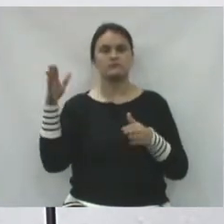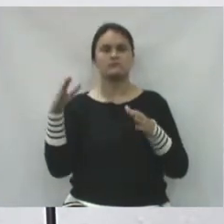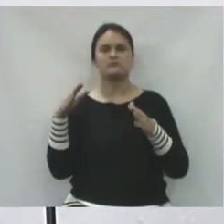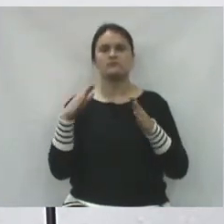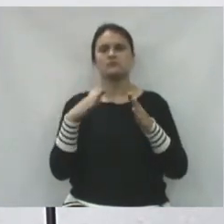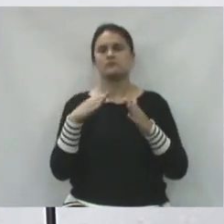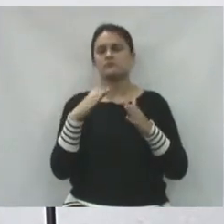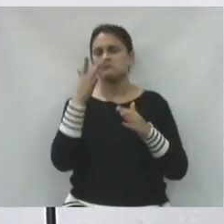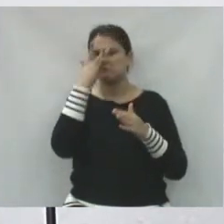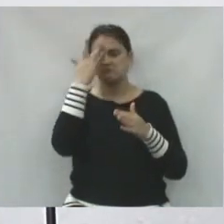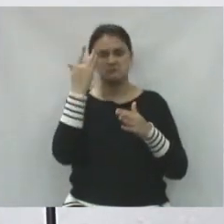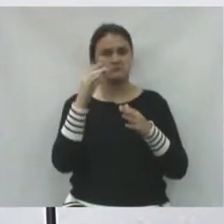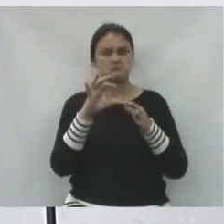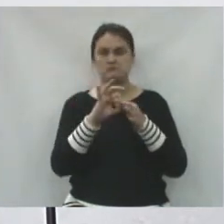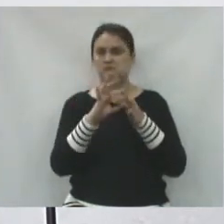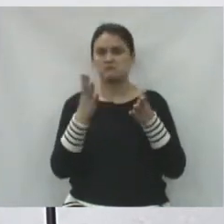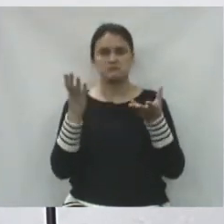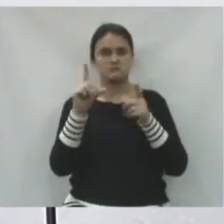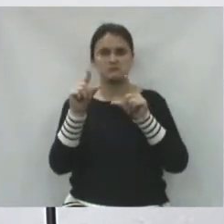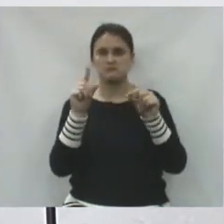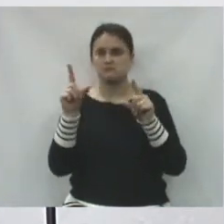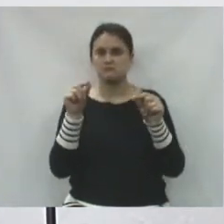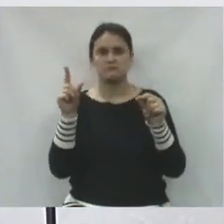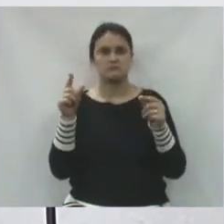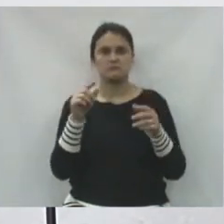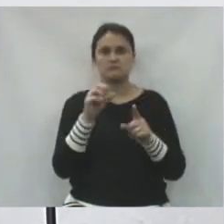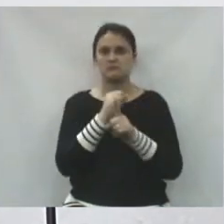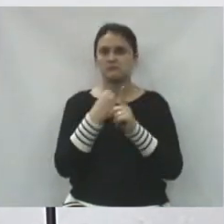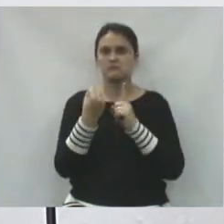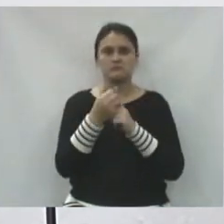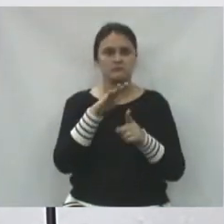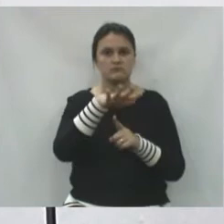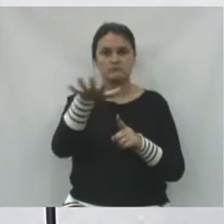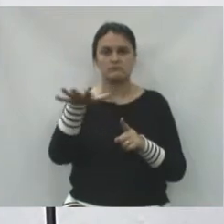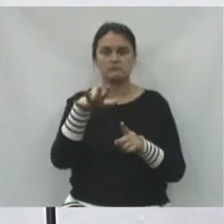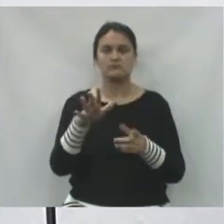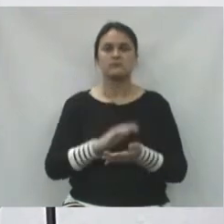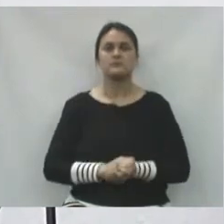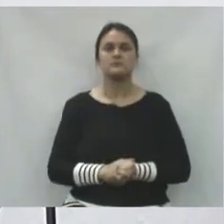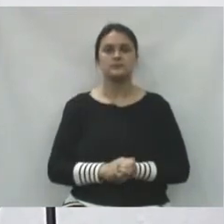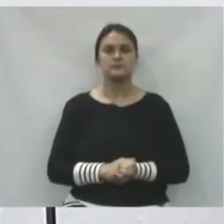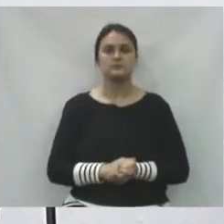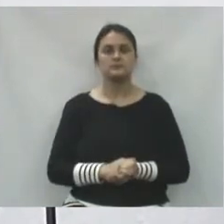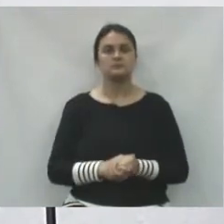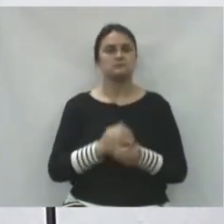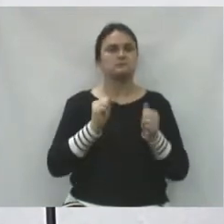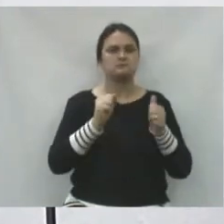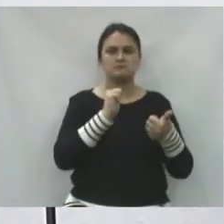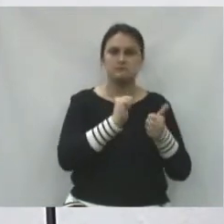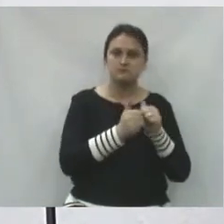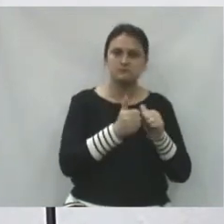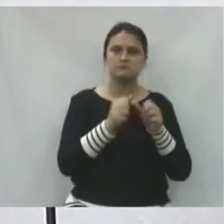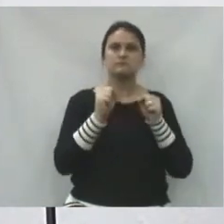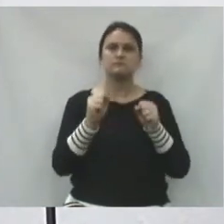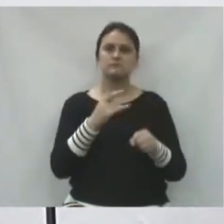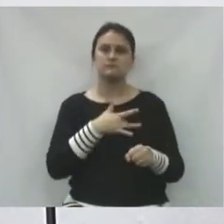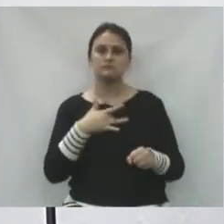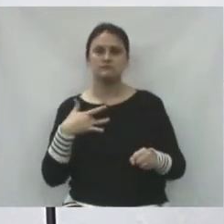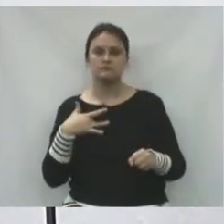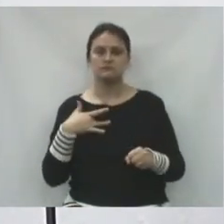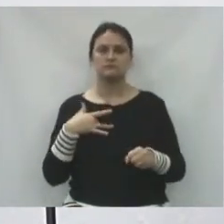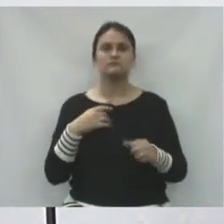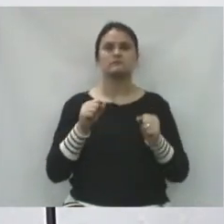as entidades, aonde eu poderia estar destinando, então, para a área de esporte, para a área de